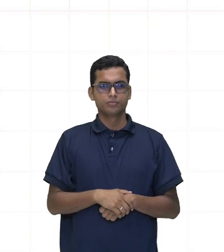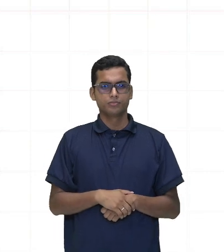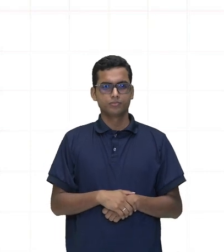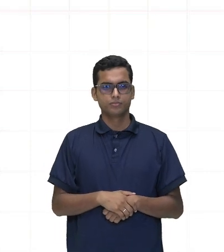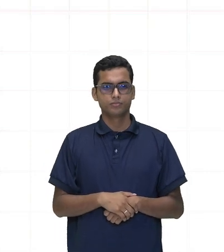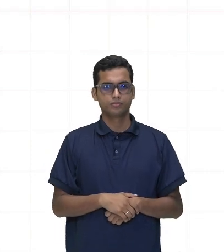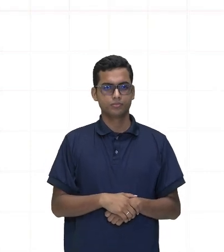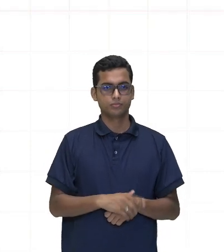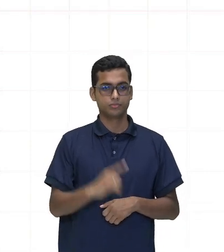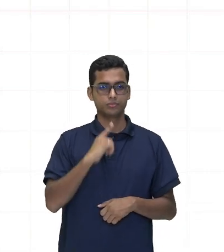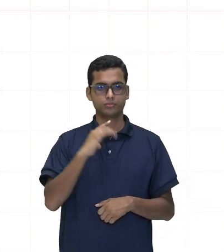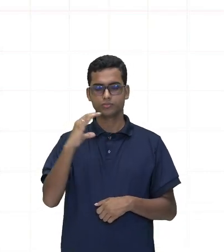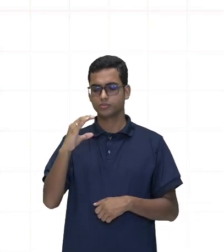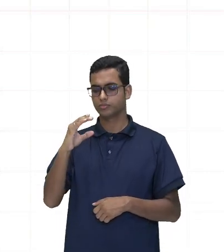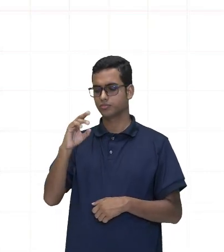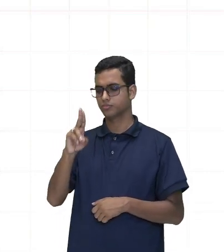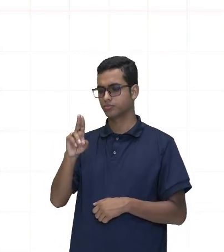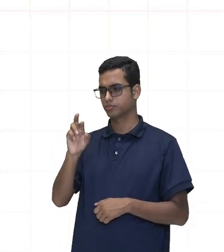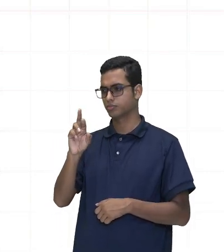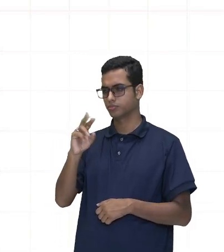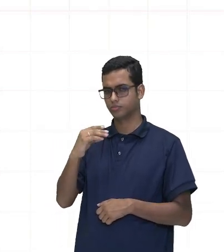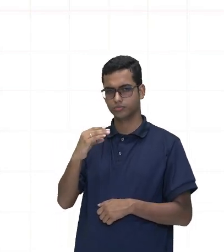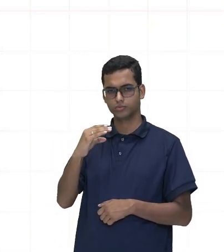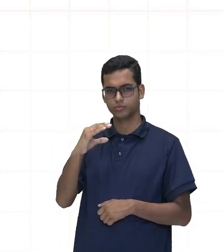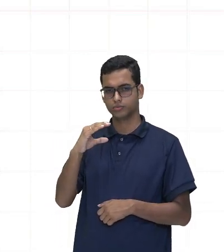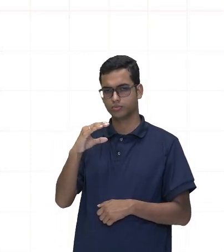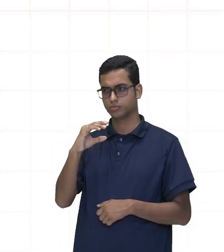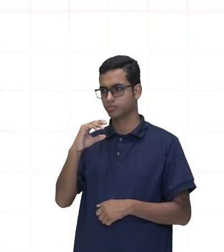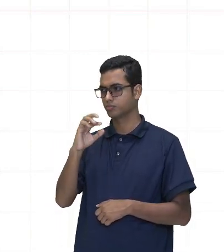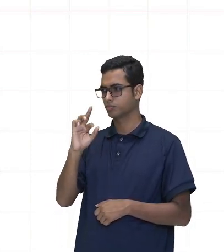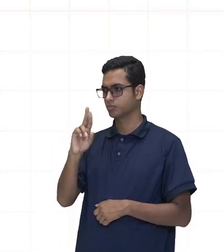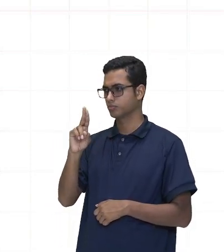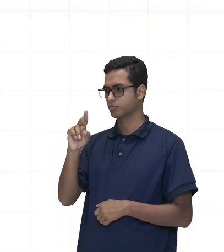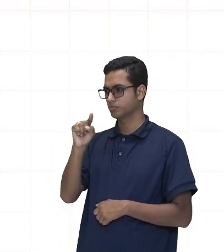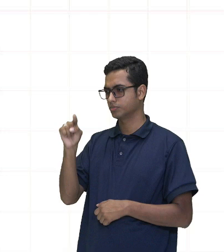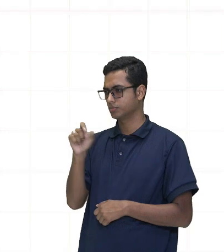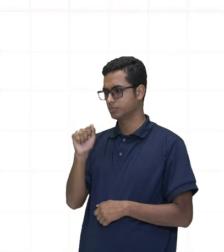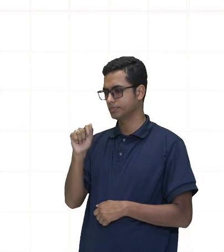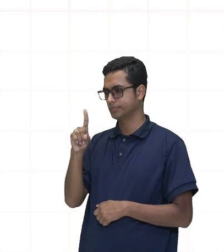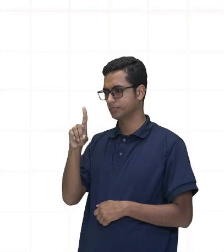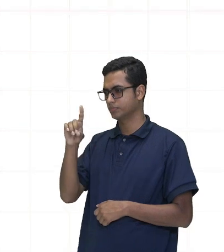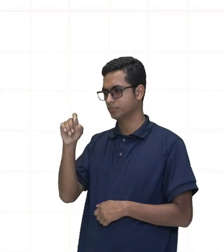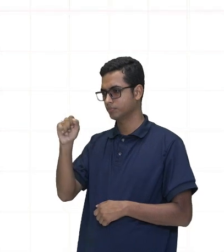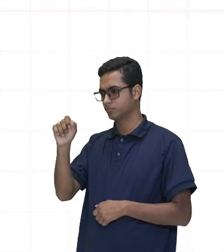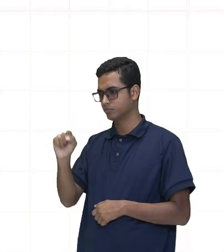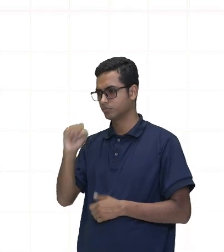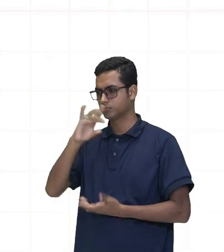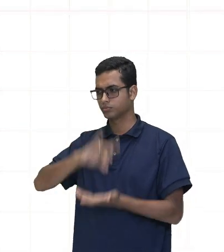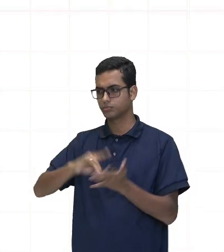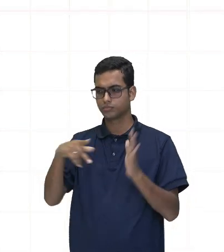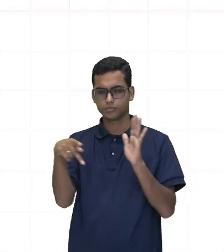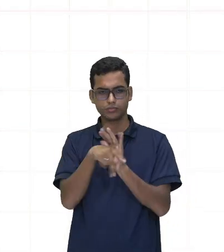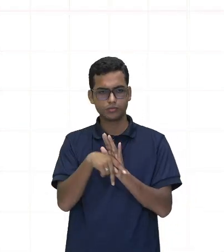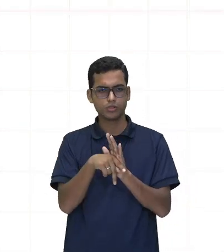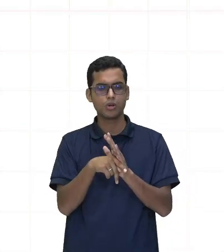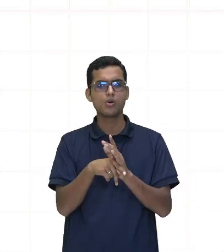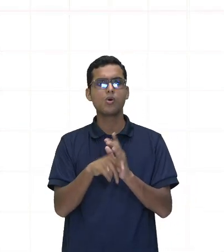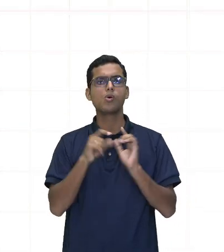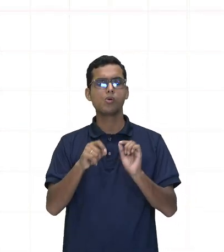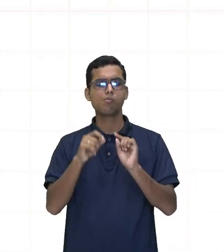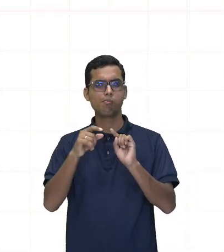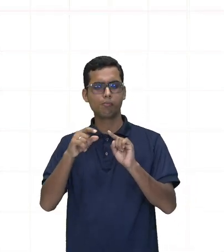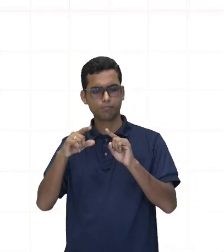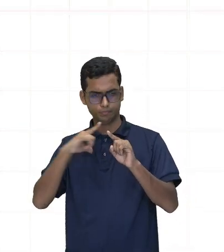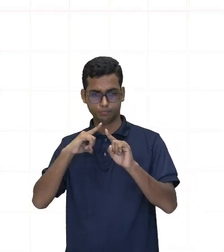liberdade, imbuído daquelas ideias de questionamento ao absolutismo, a gente vai ver emergir esse processo revolucionário